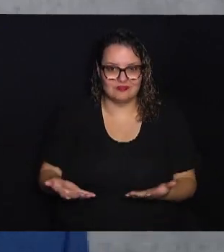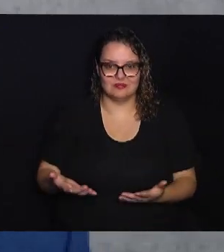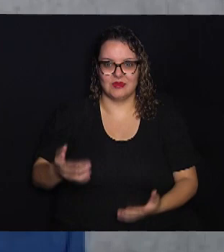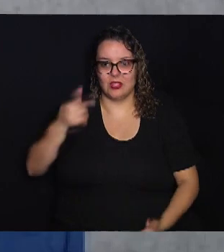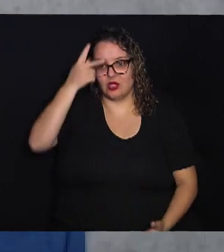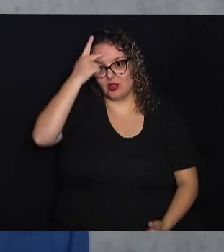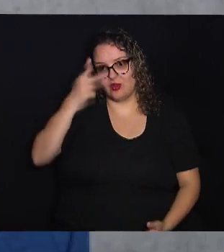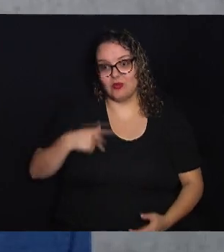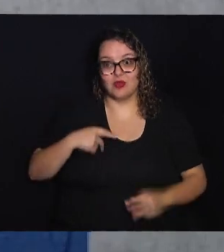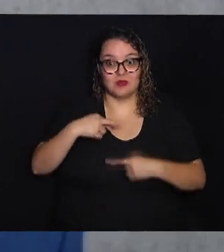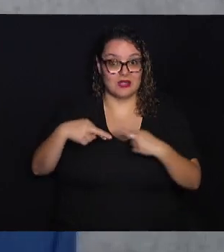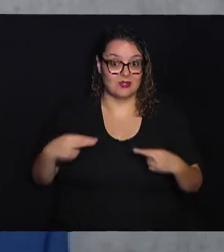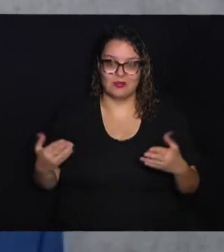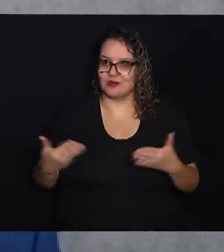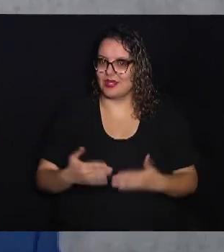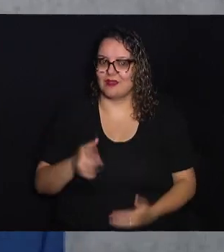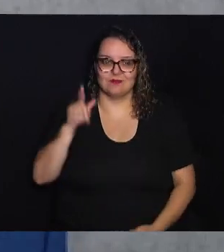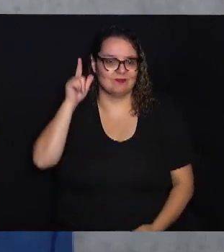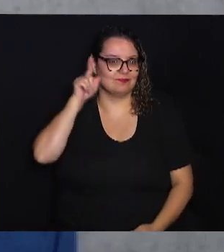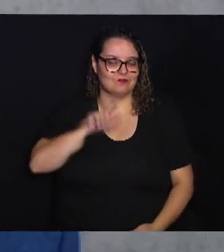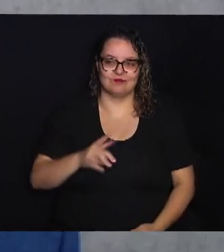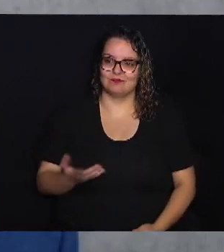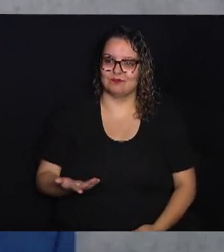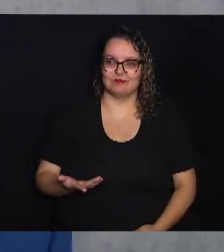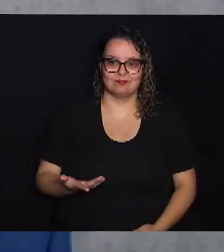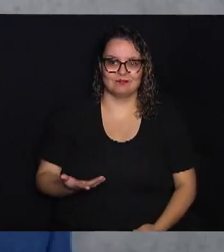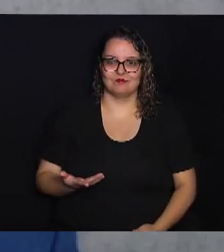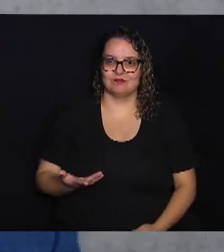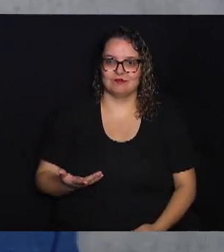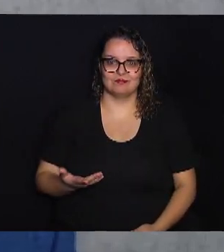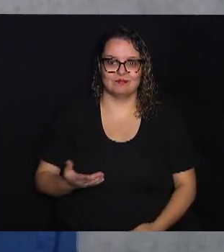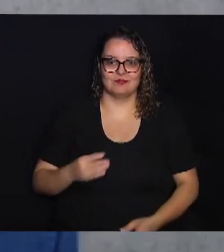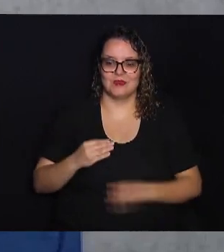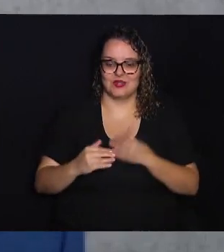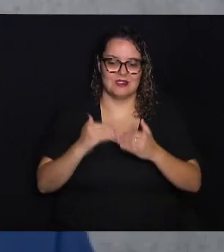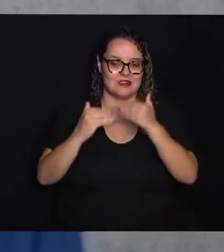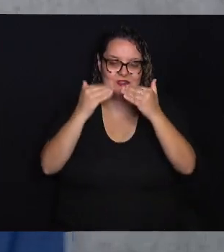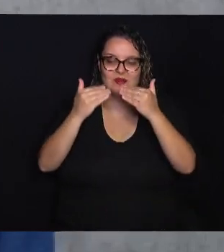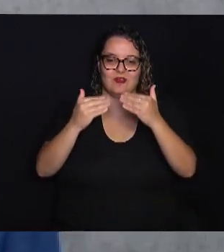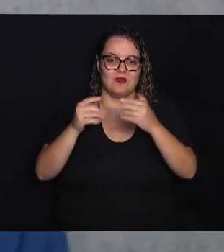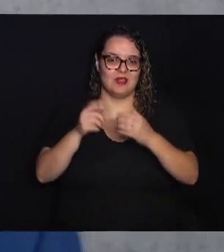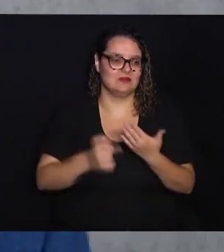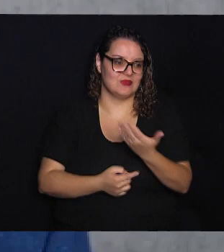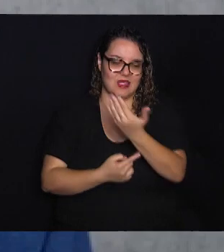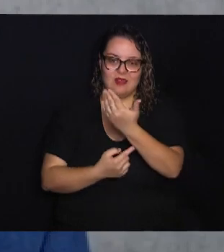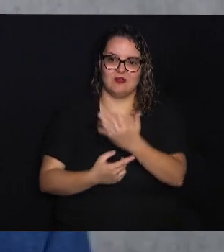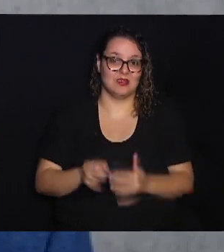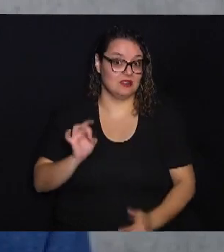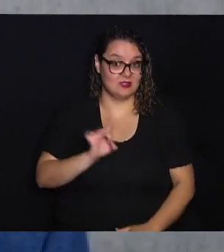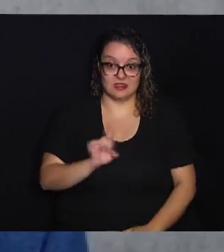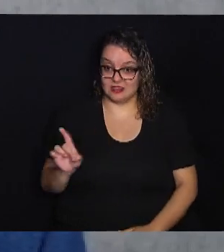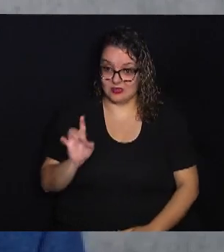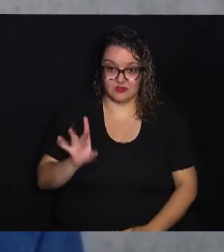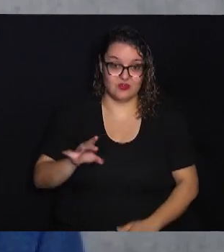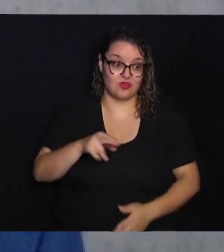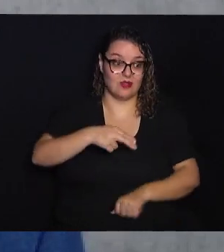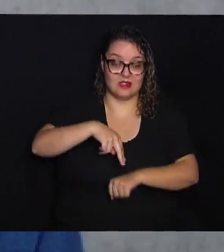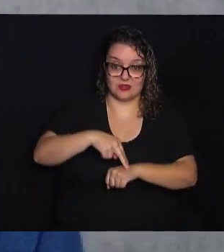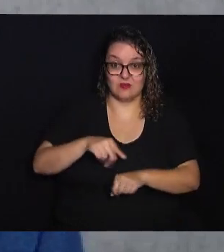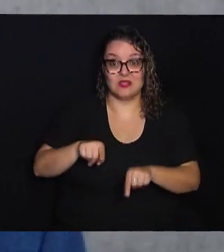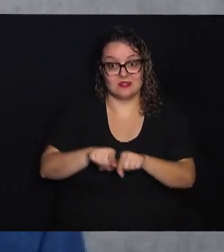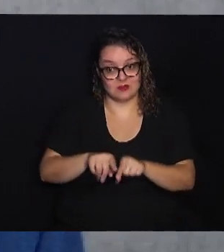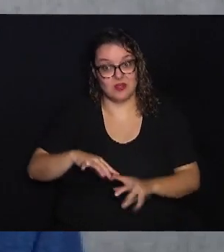celular, computadores. Então, só com a reciclagem hoje a gente não consegue suprir essa demanda de desenvolvimento, não